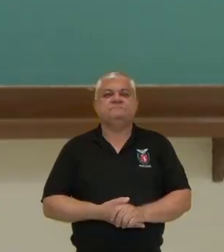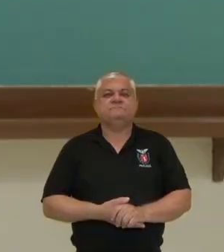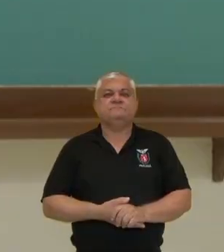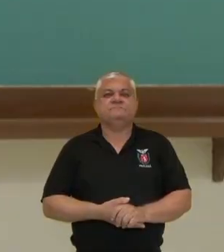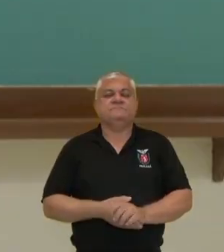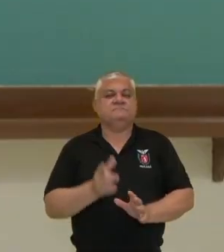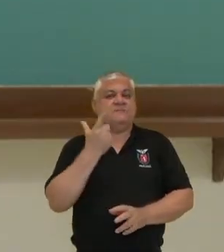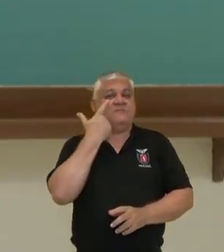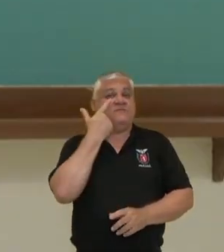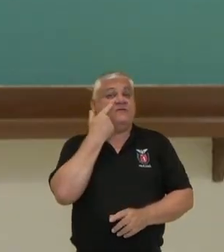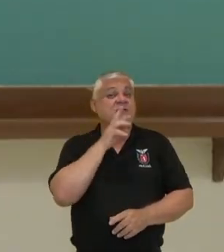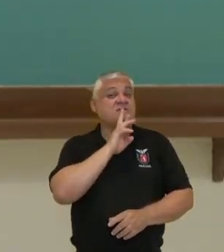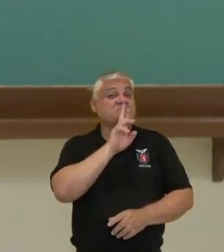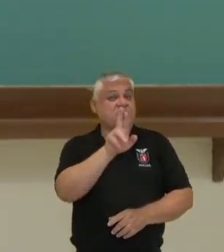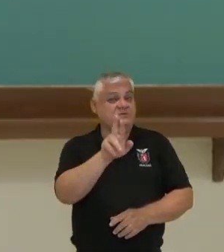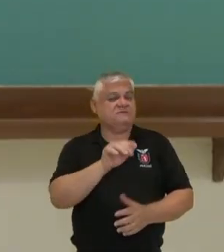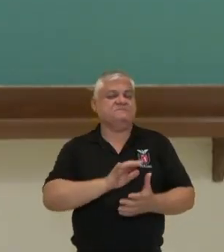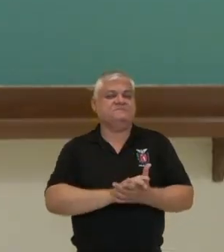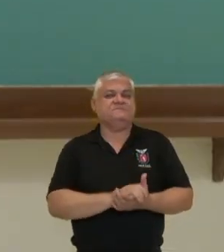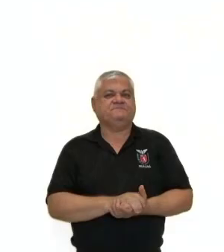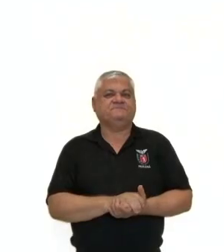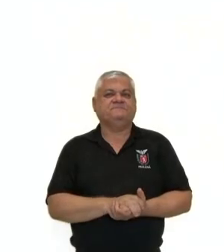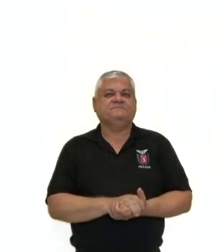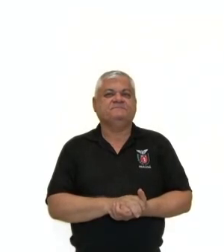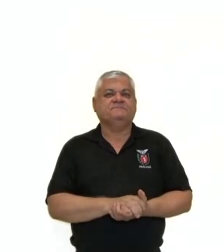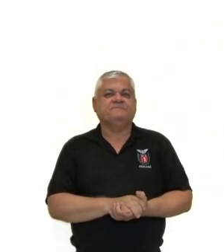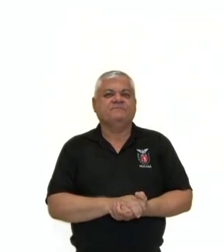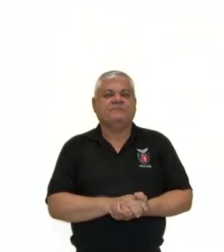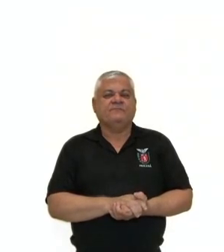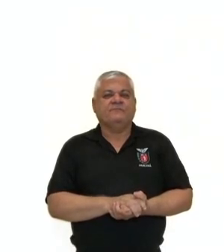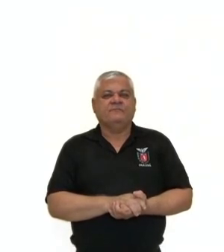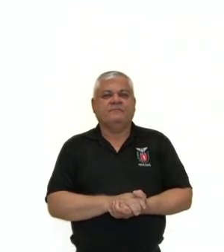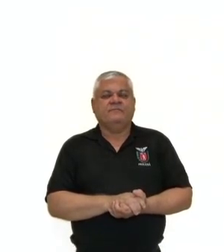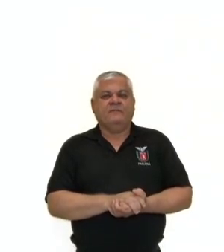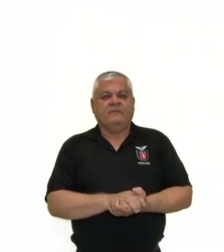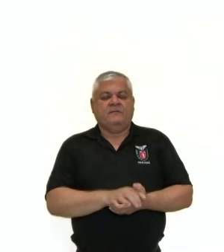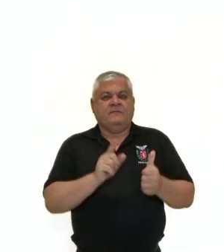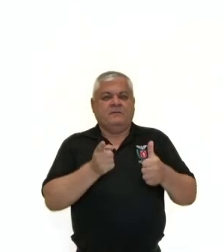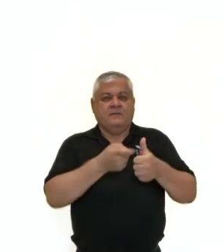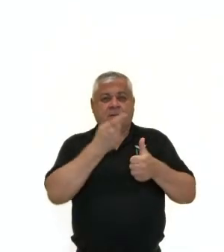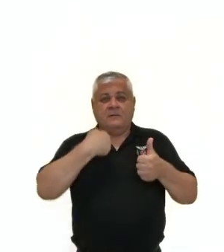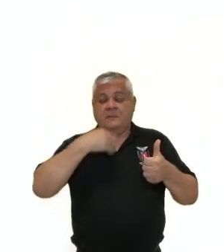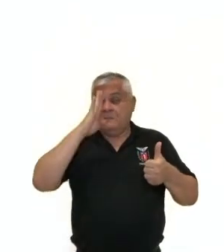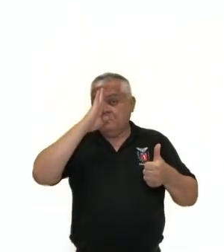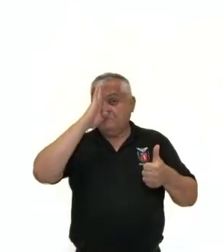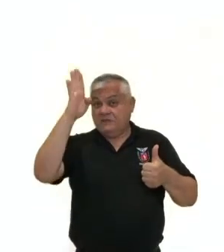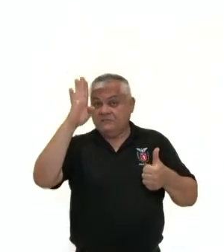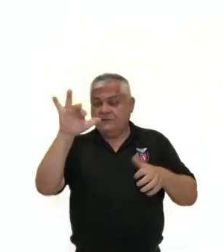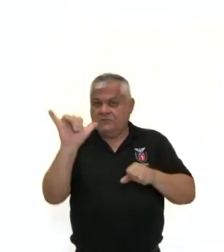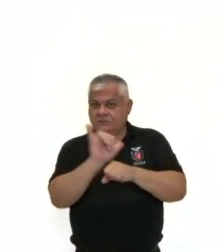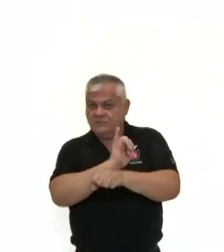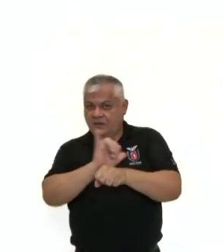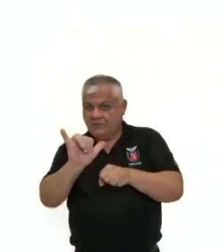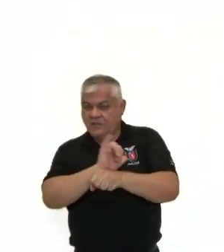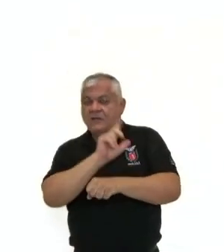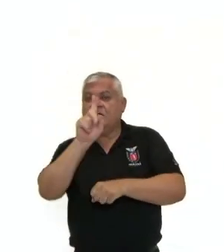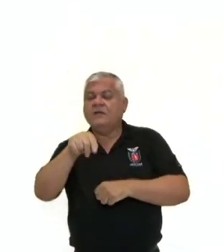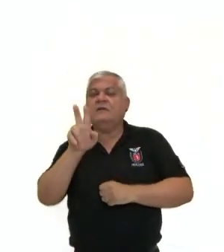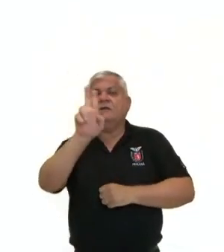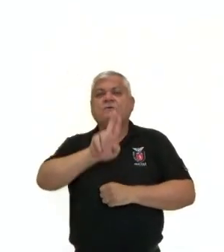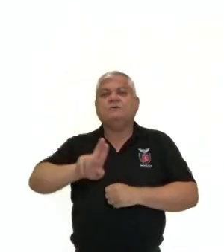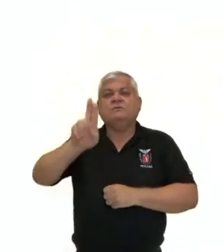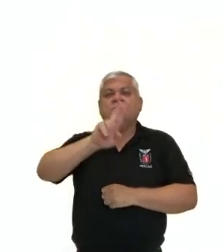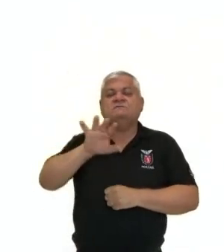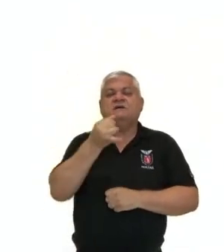vamos ver como fica a possível resposta é uma das principais alternativas para essa questão está na utilização